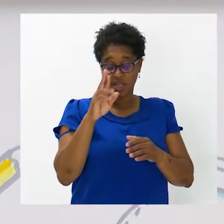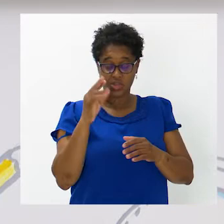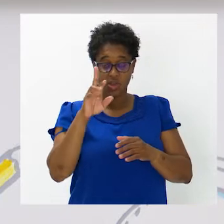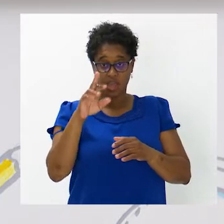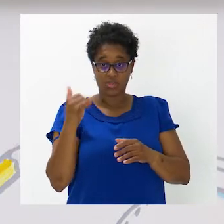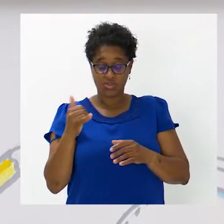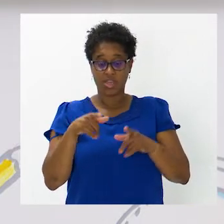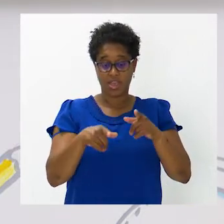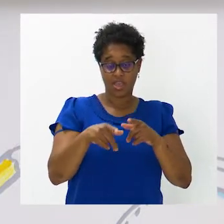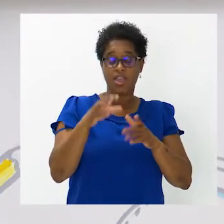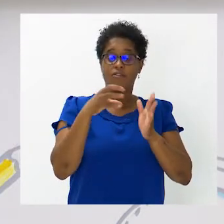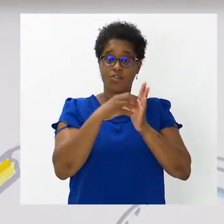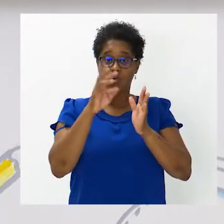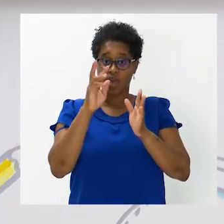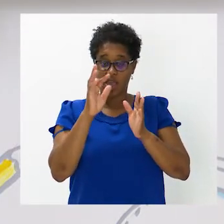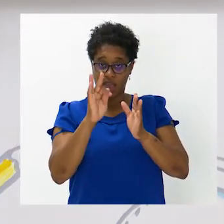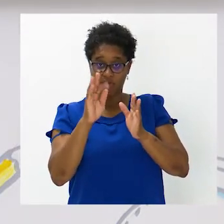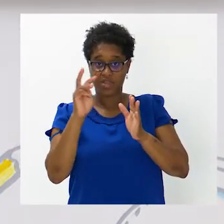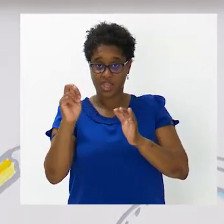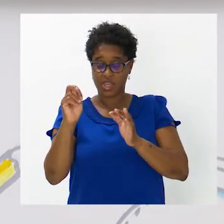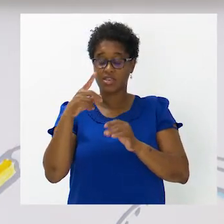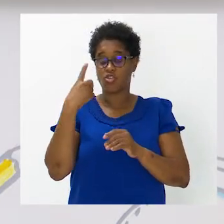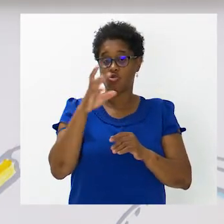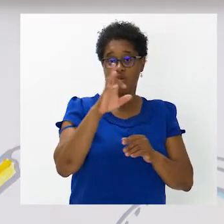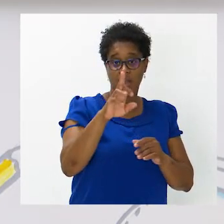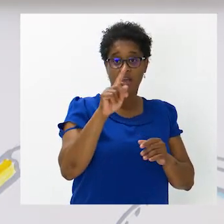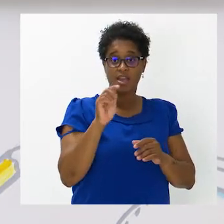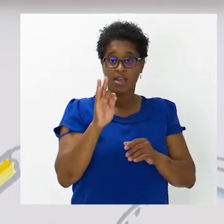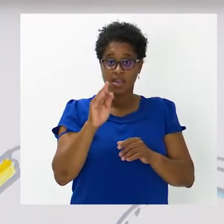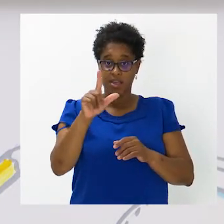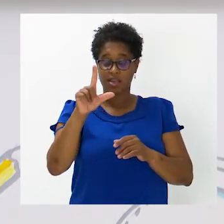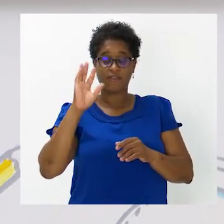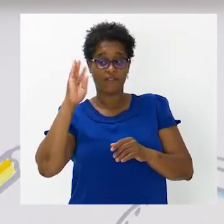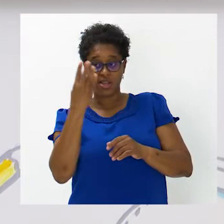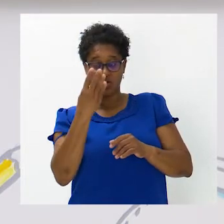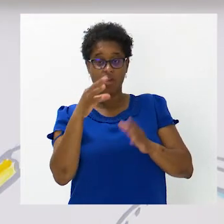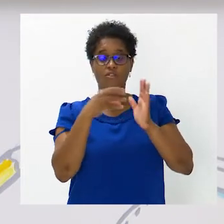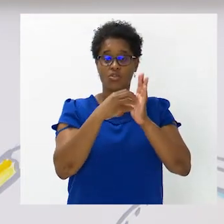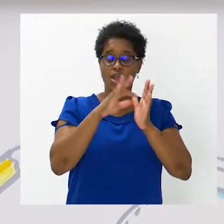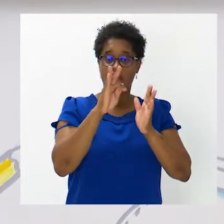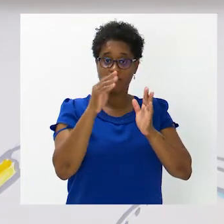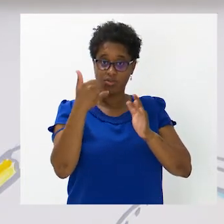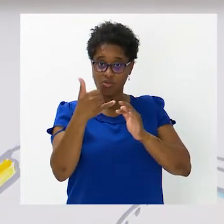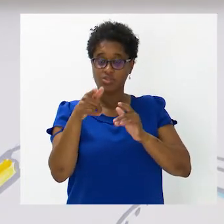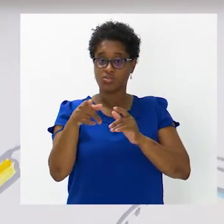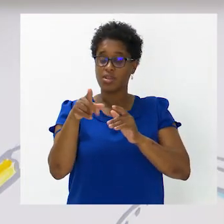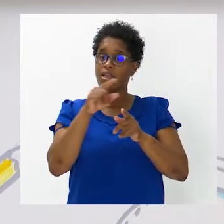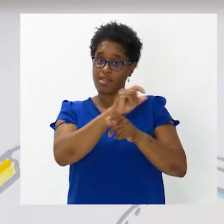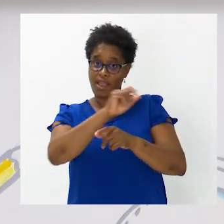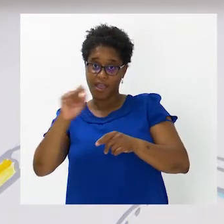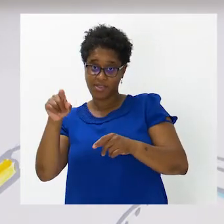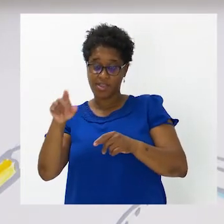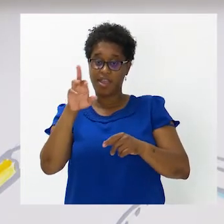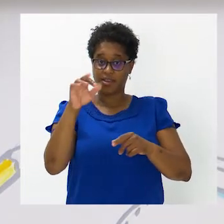figura F3 é uma reflexão da figura F2 segundo esta reta